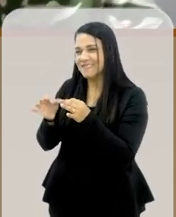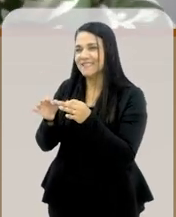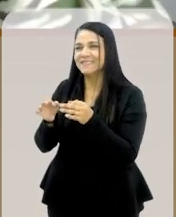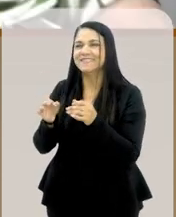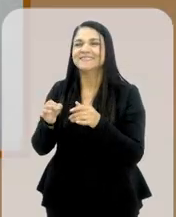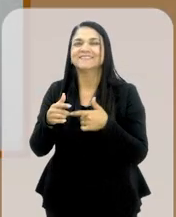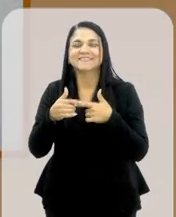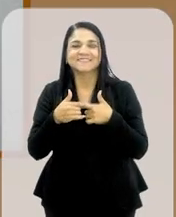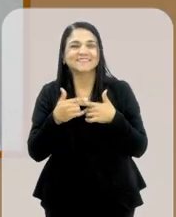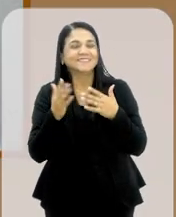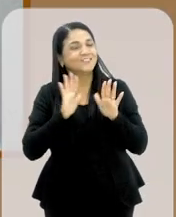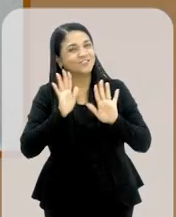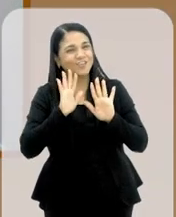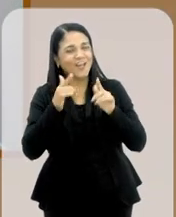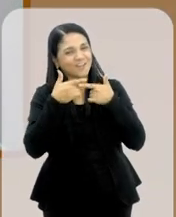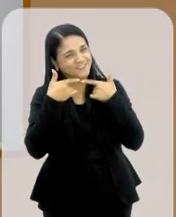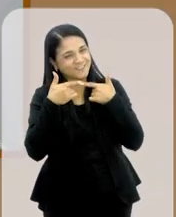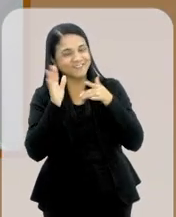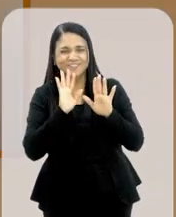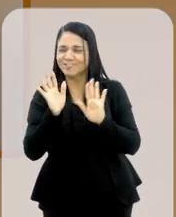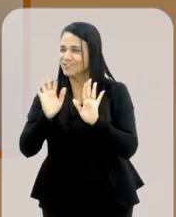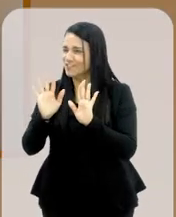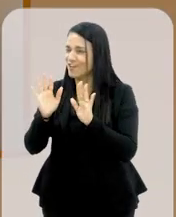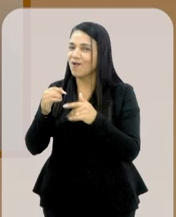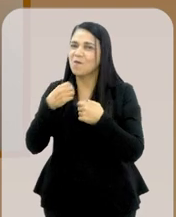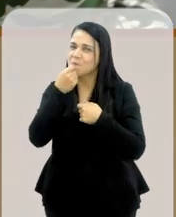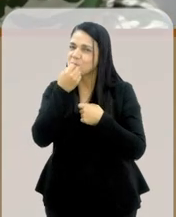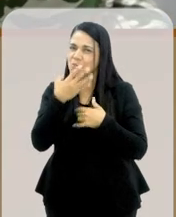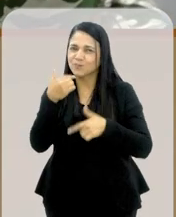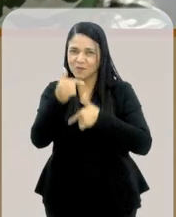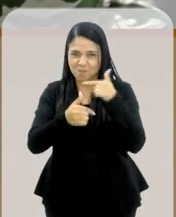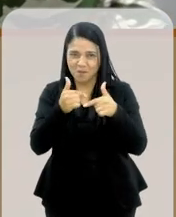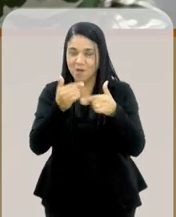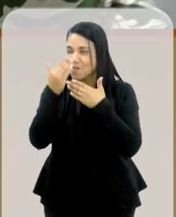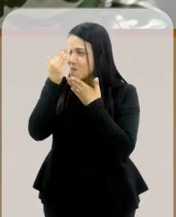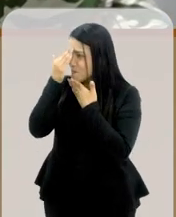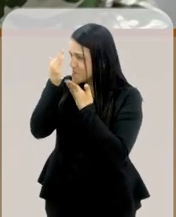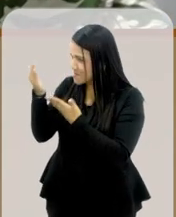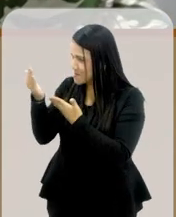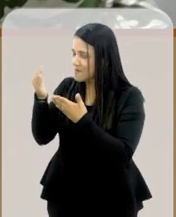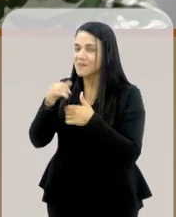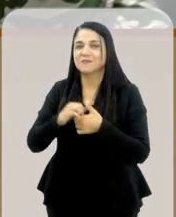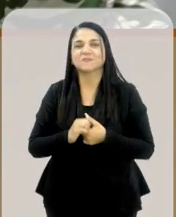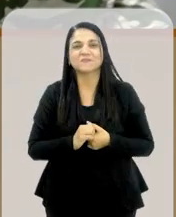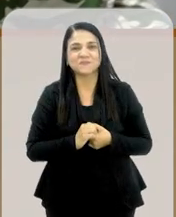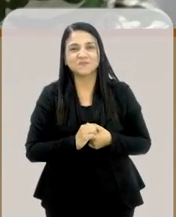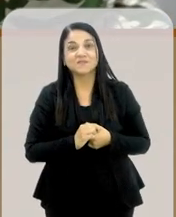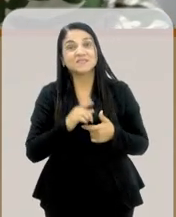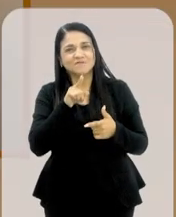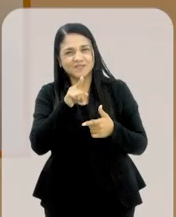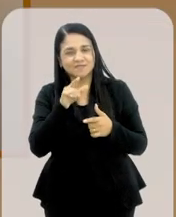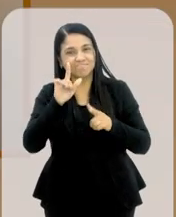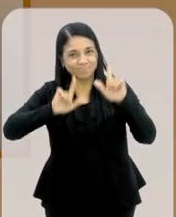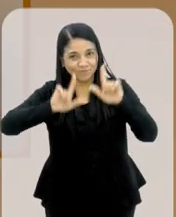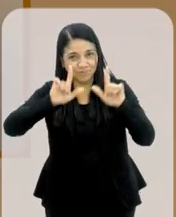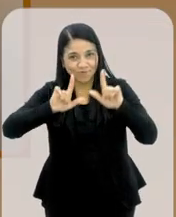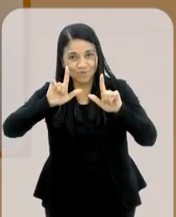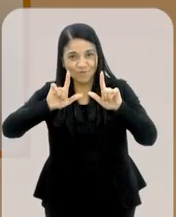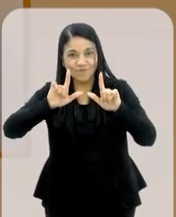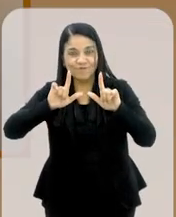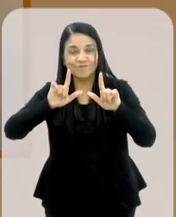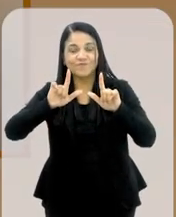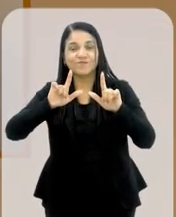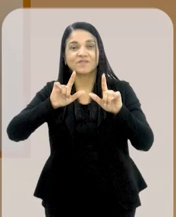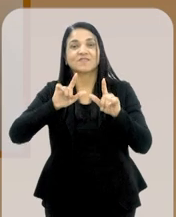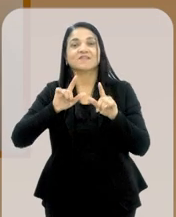encontro. Tchau, querida. Tchau, tchau. Bom trabalho. Muito obrigada. E se você quiser rever